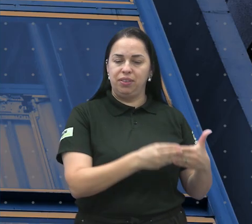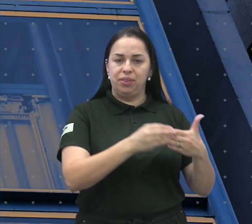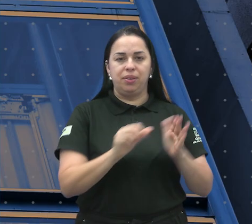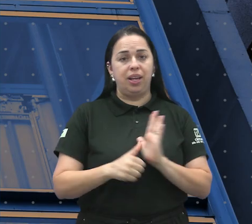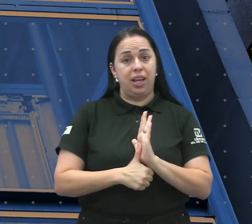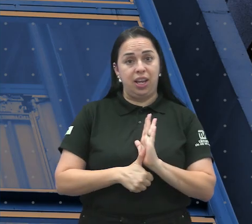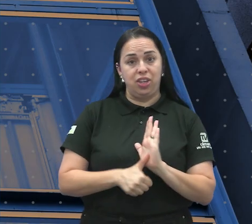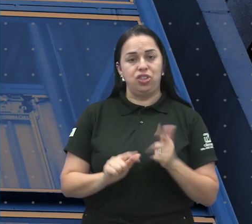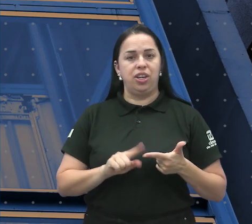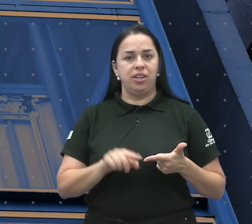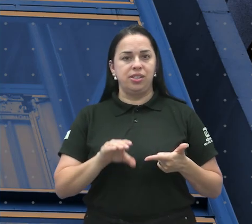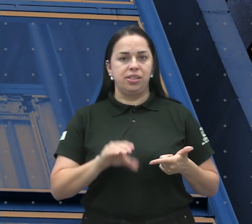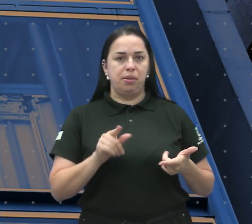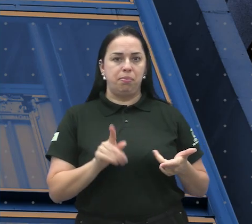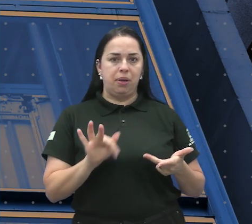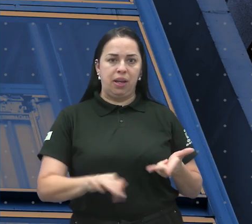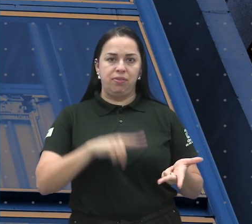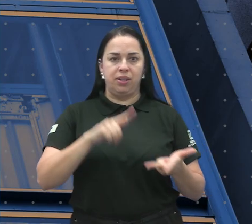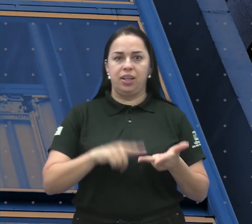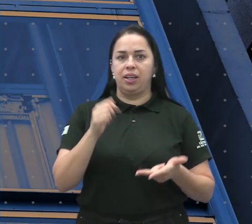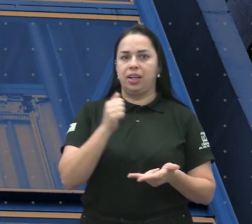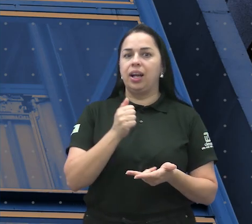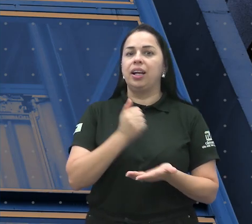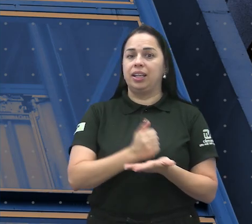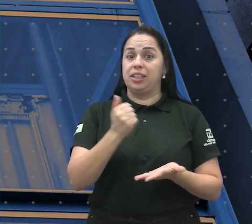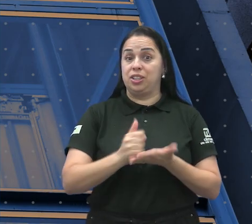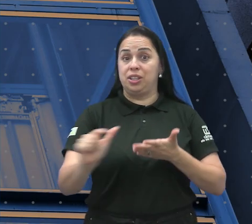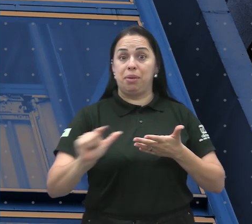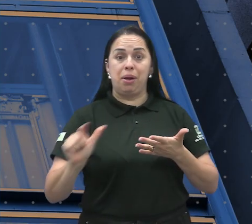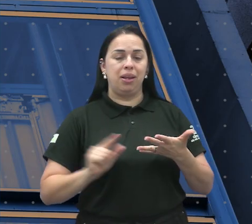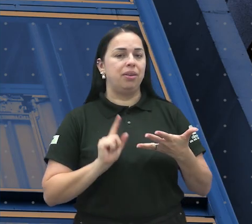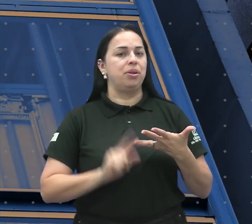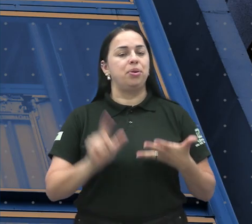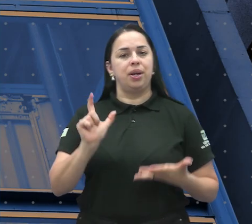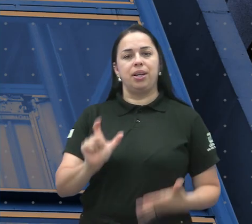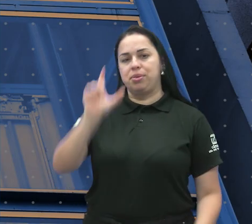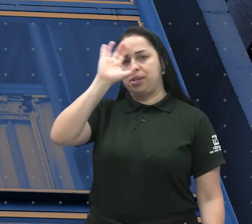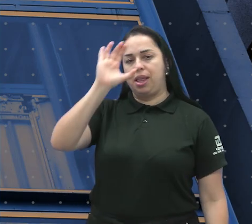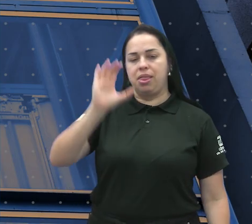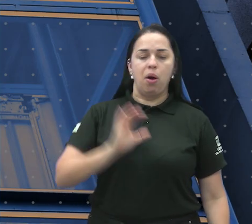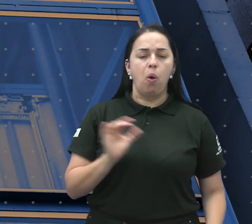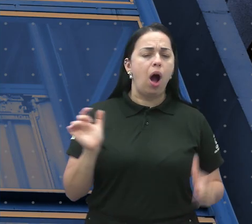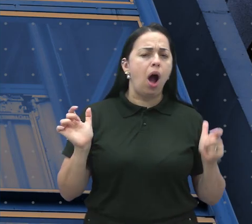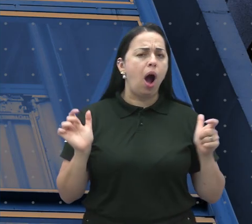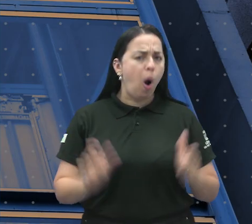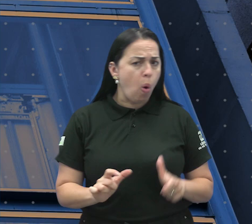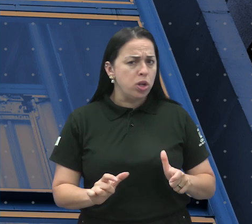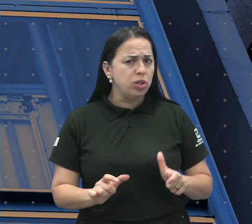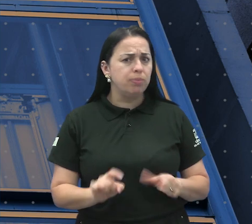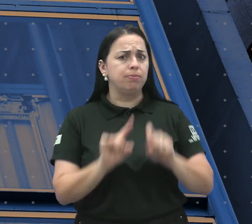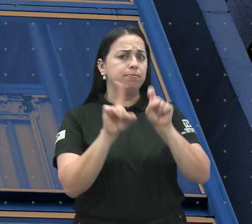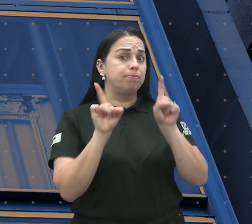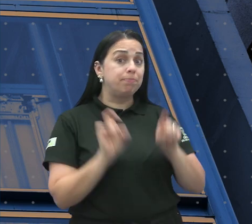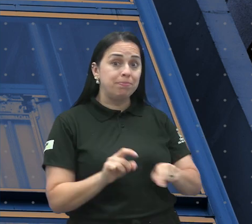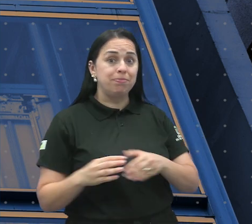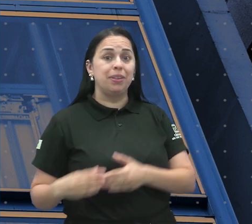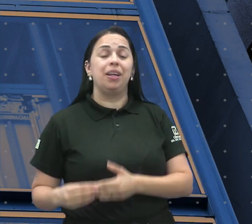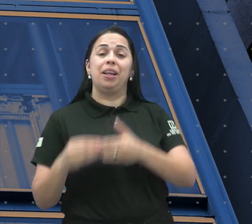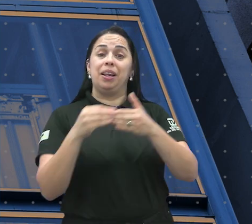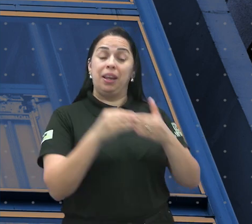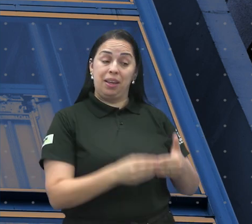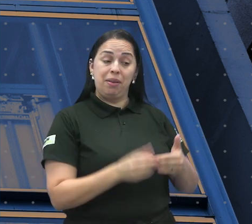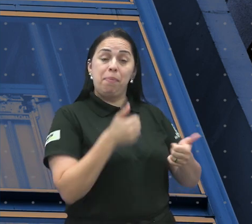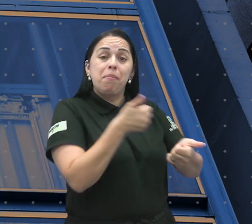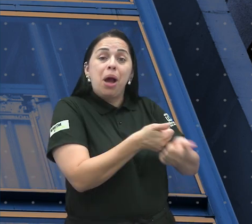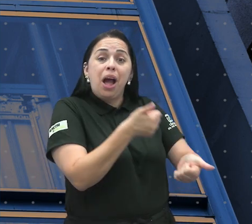ao PAT levando RG, CPF, carteira de trabalho e o cartão cidadão. O PAT fica na Praça